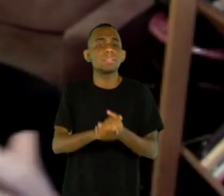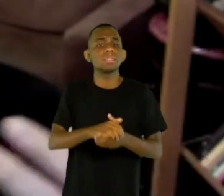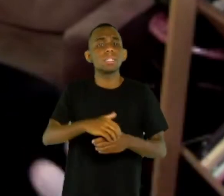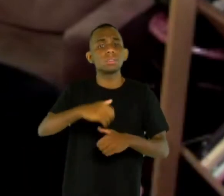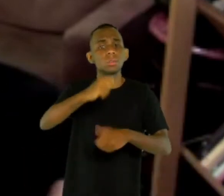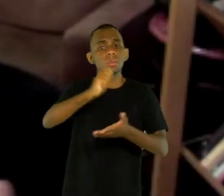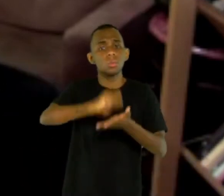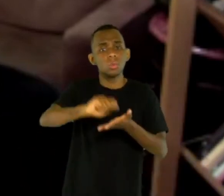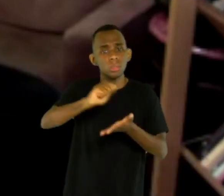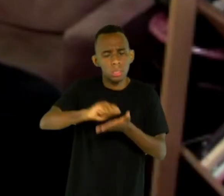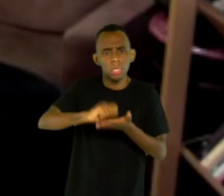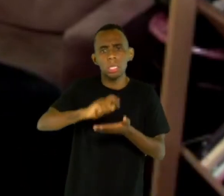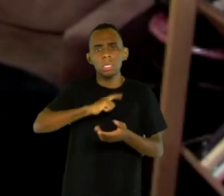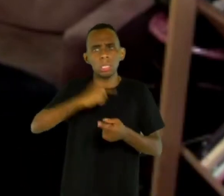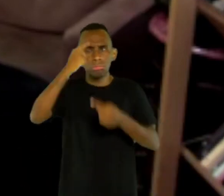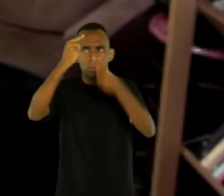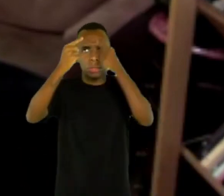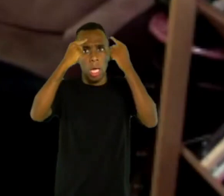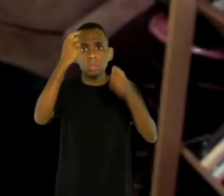ideias boas, etc.,